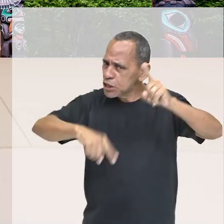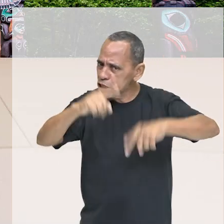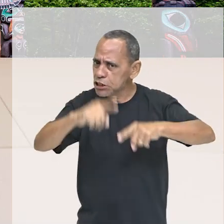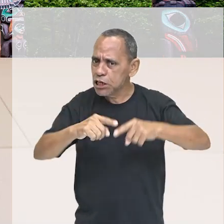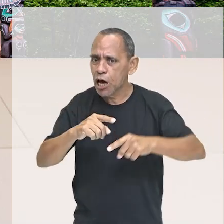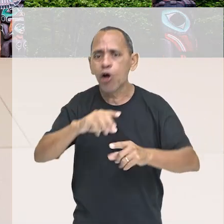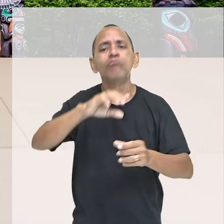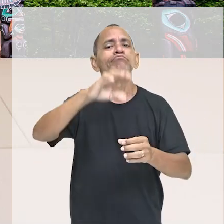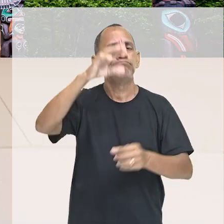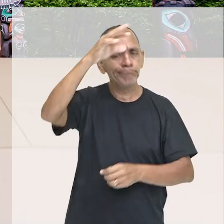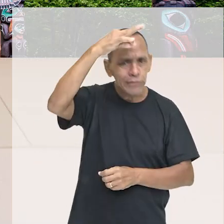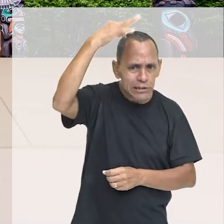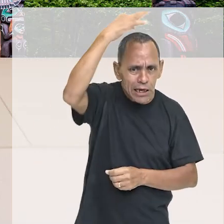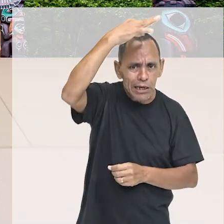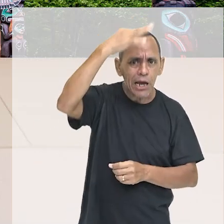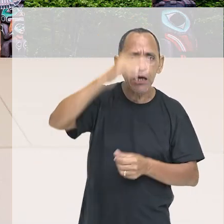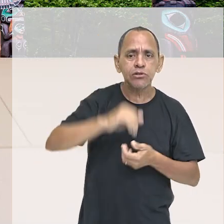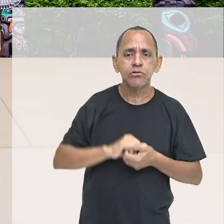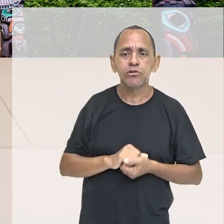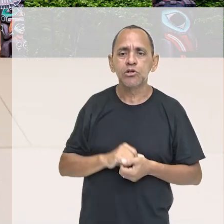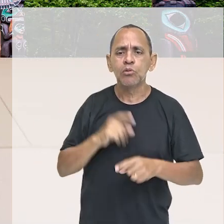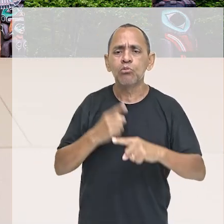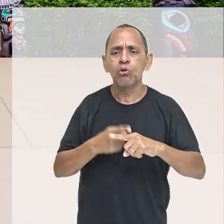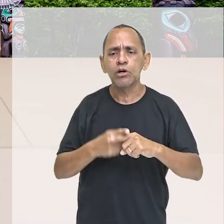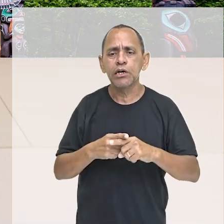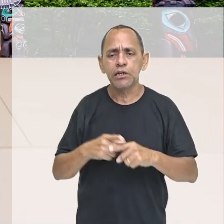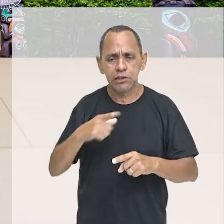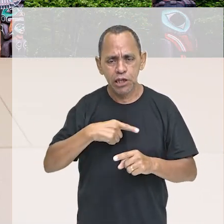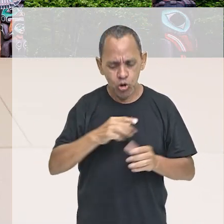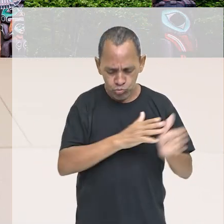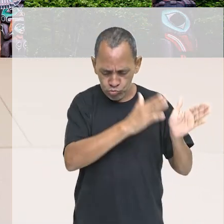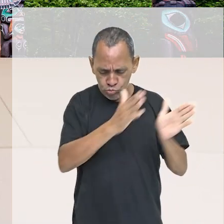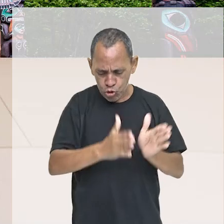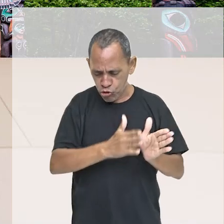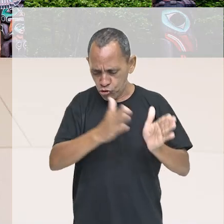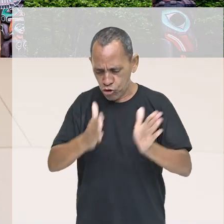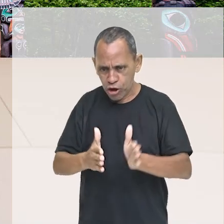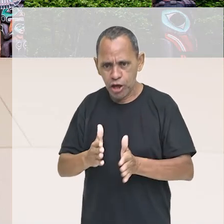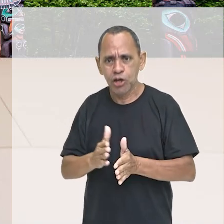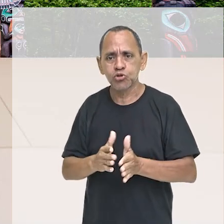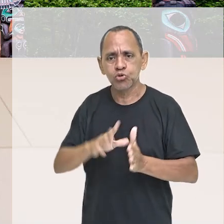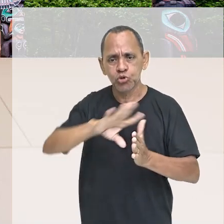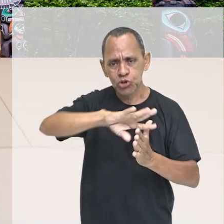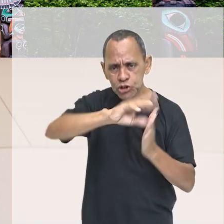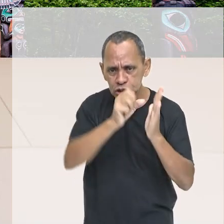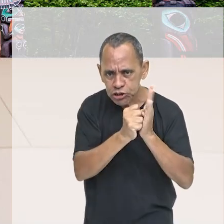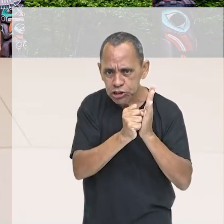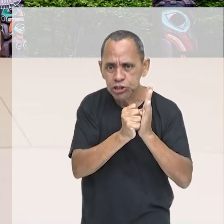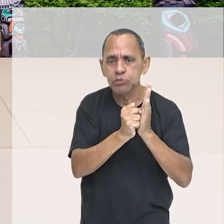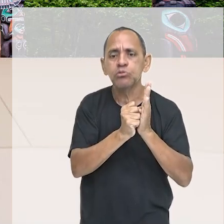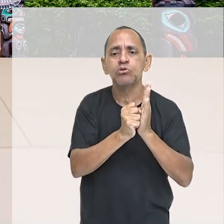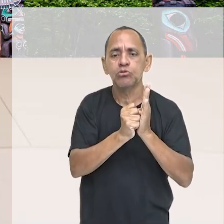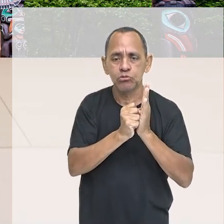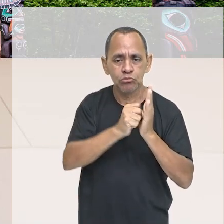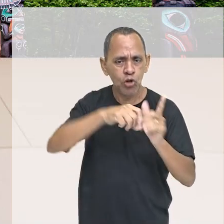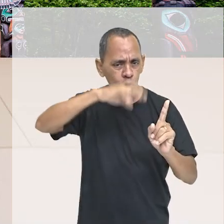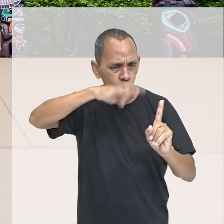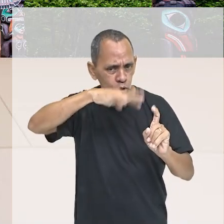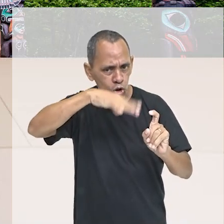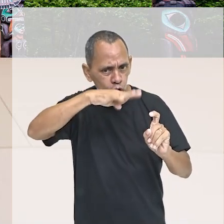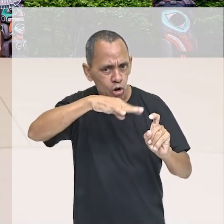ele passa por todo esse processo simbológico, ritualístico e